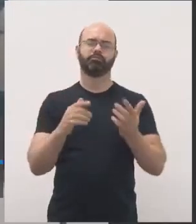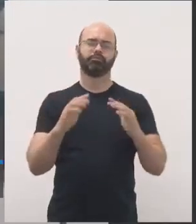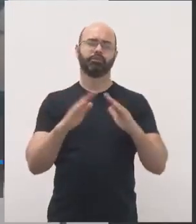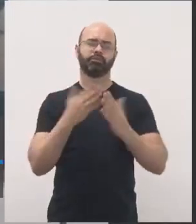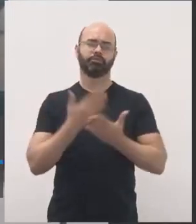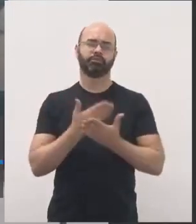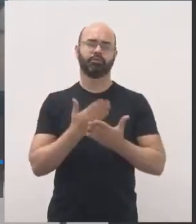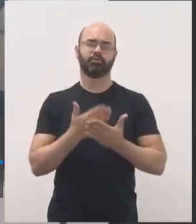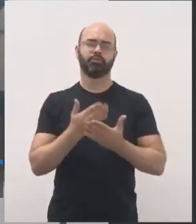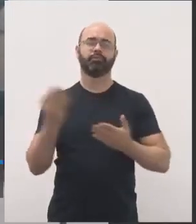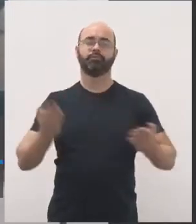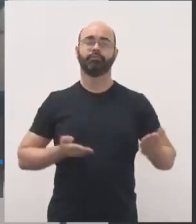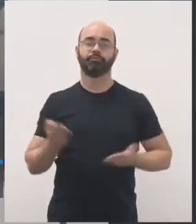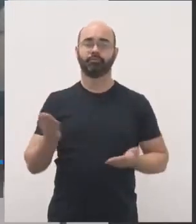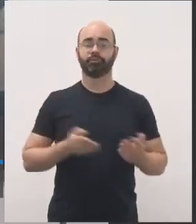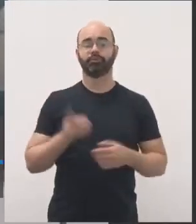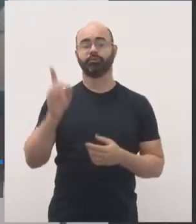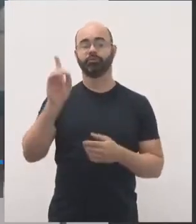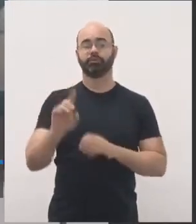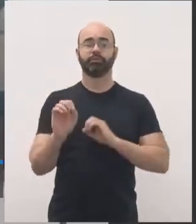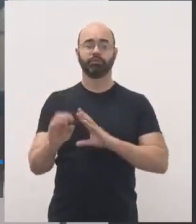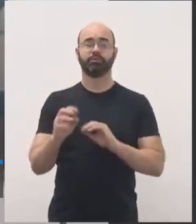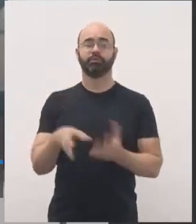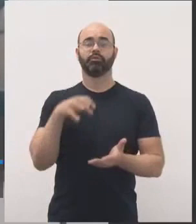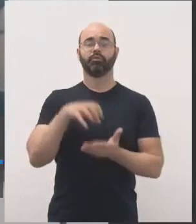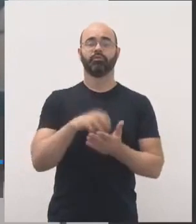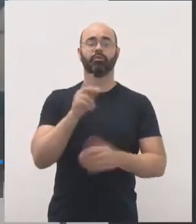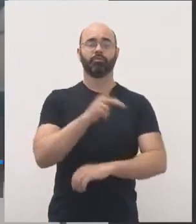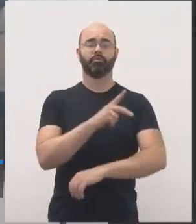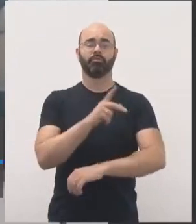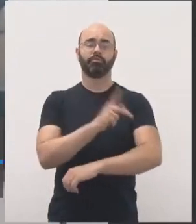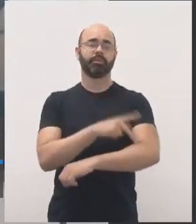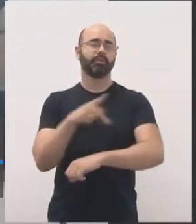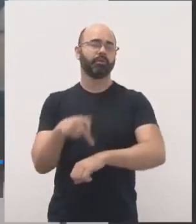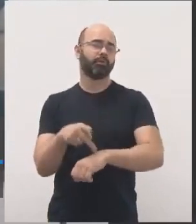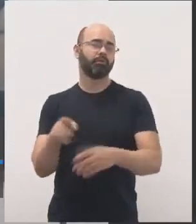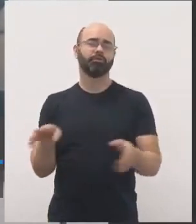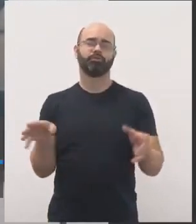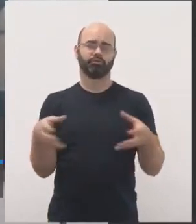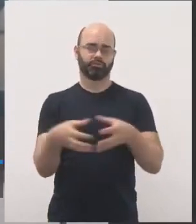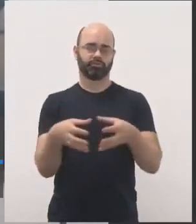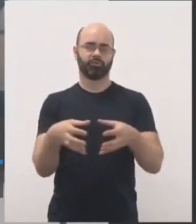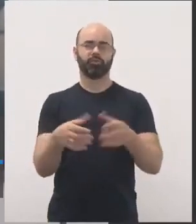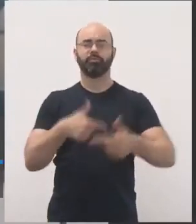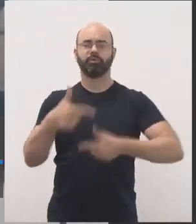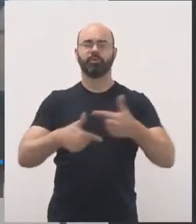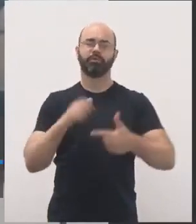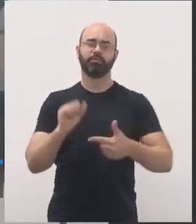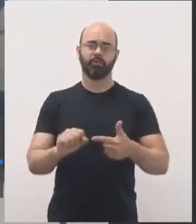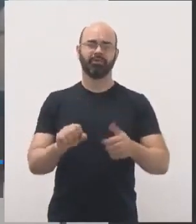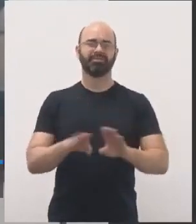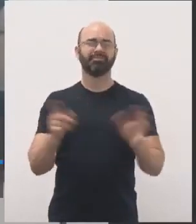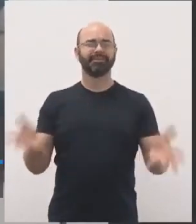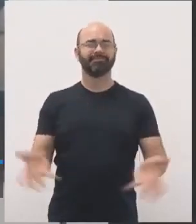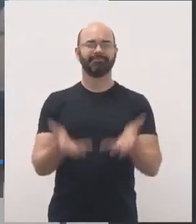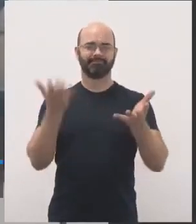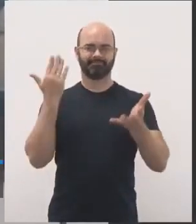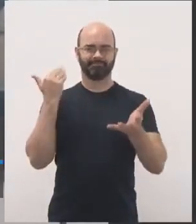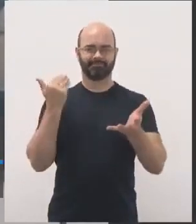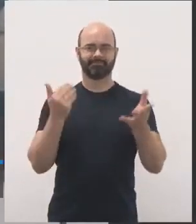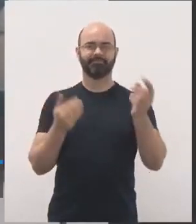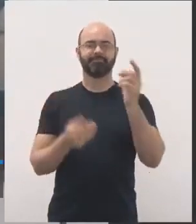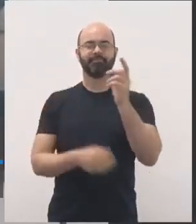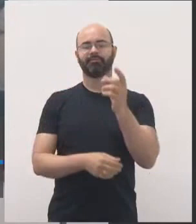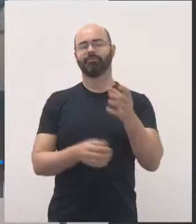diretoria de ensino, o núcleo pedagógico pode fazer entre os PCNPs, inclusive isso foi estimulado, né, pelos